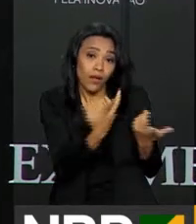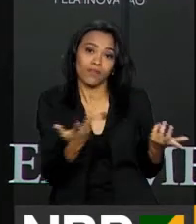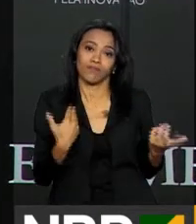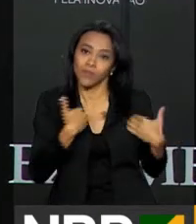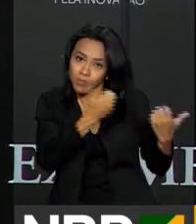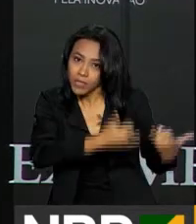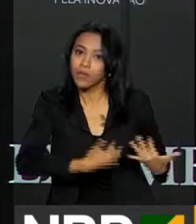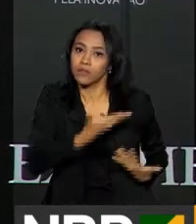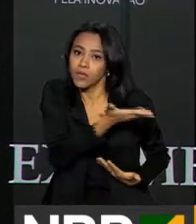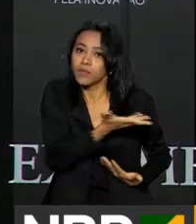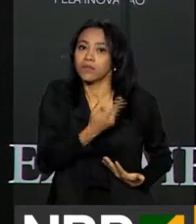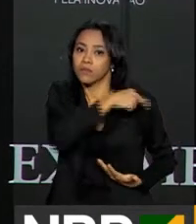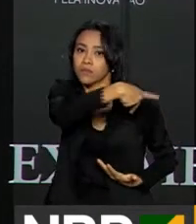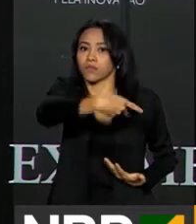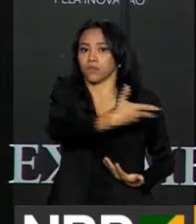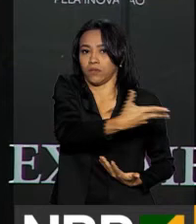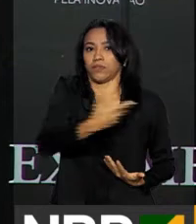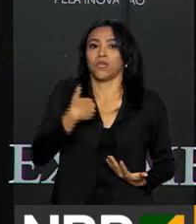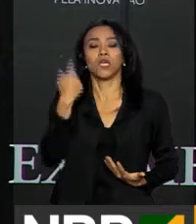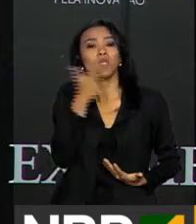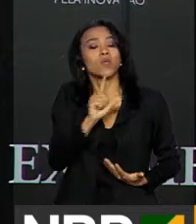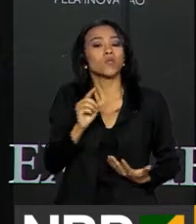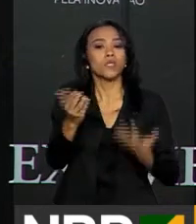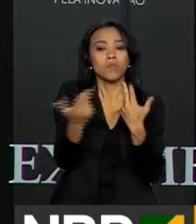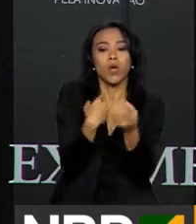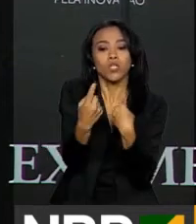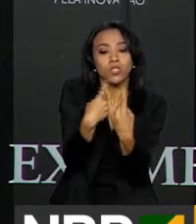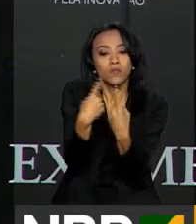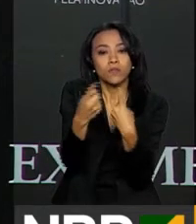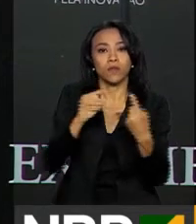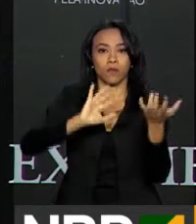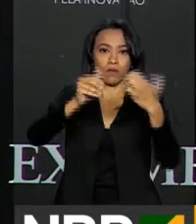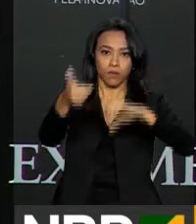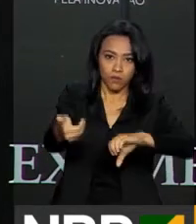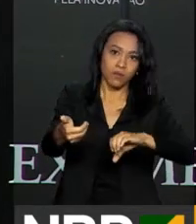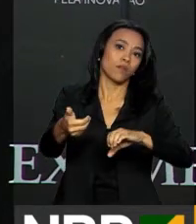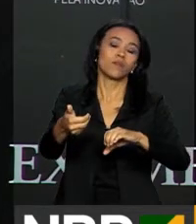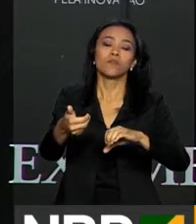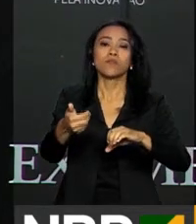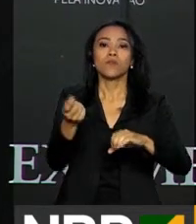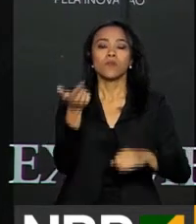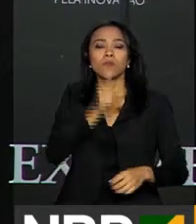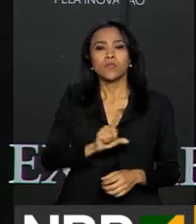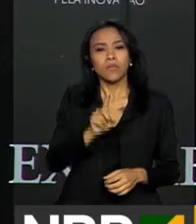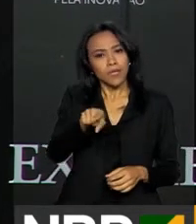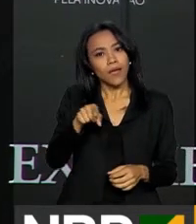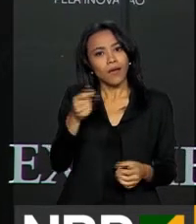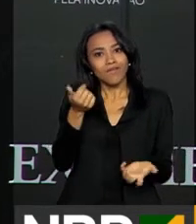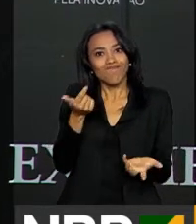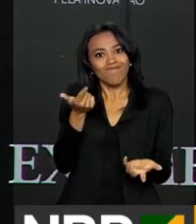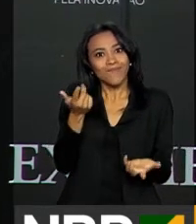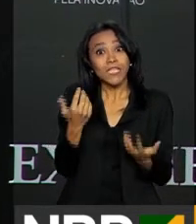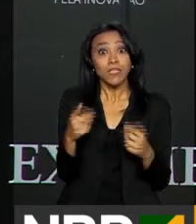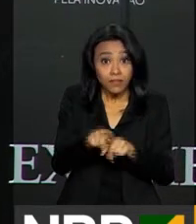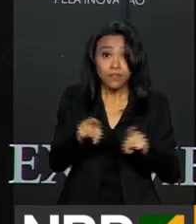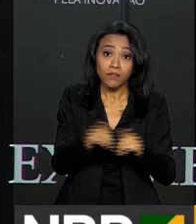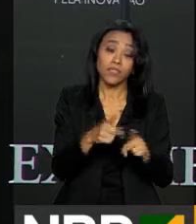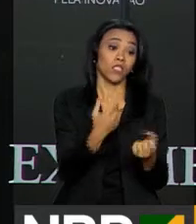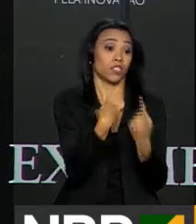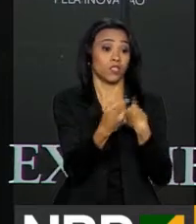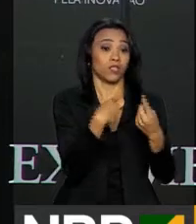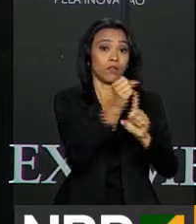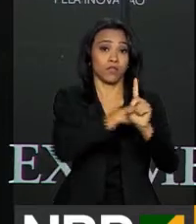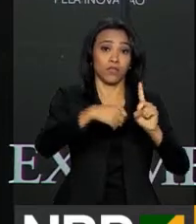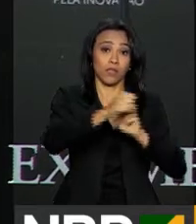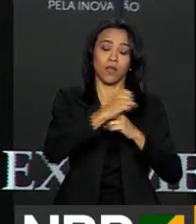nós formulamos com o Congresso Nacional, que foi o Congresso Nacional que nos permitiu isso, e diálogo com a sociedade. A